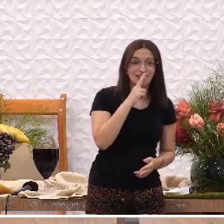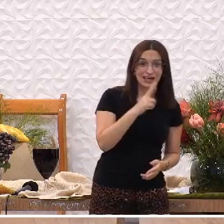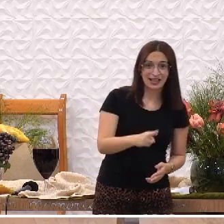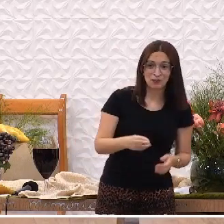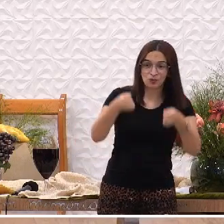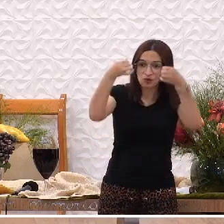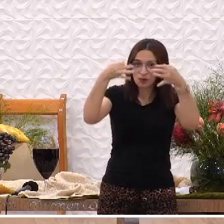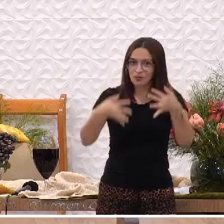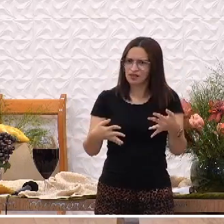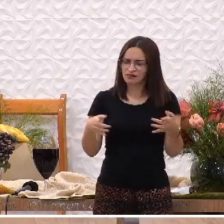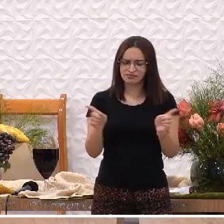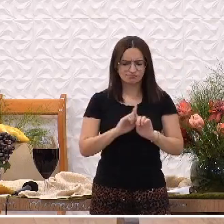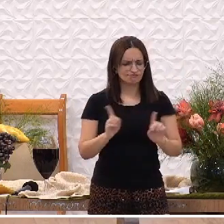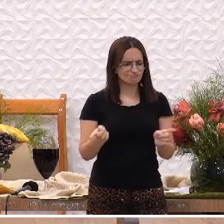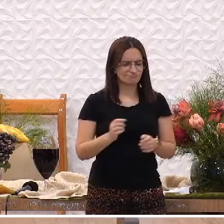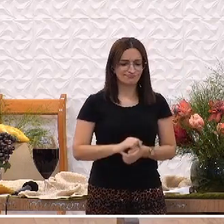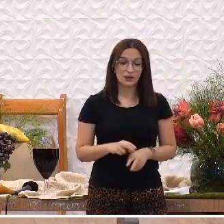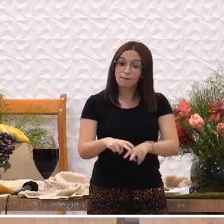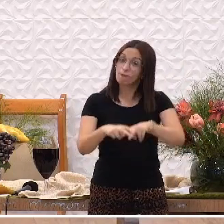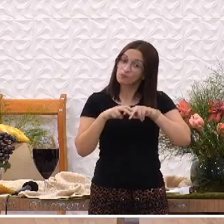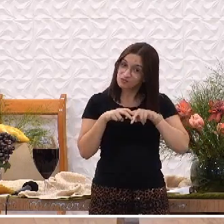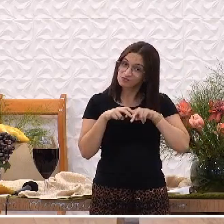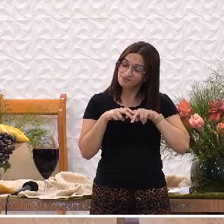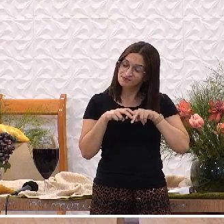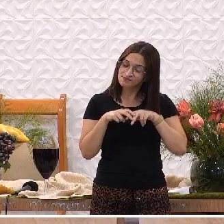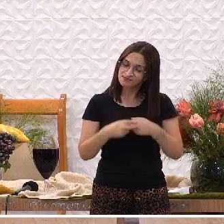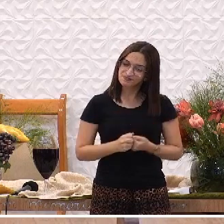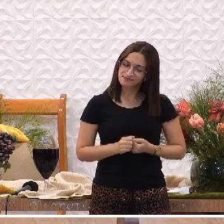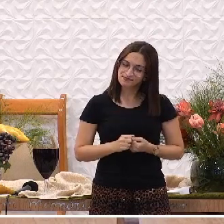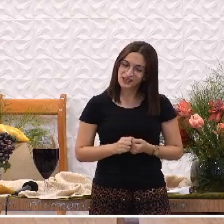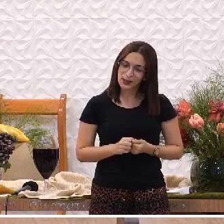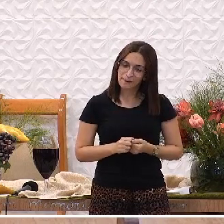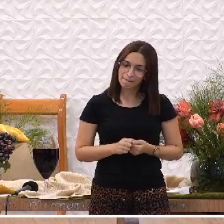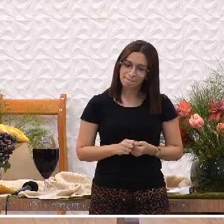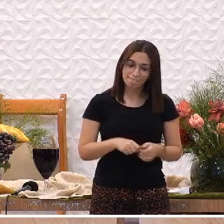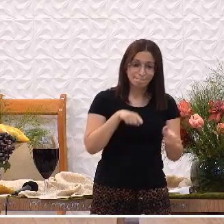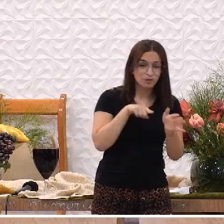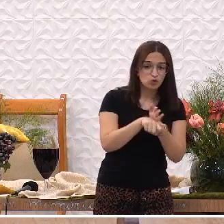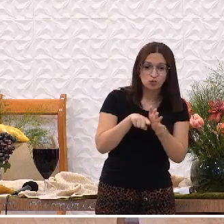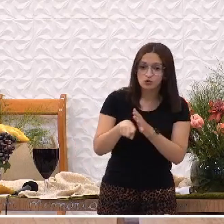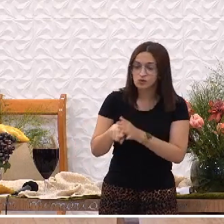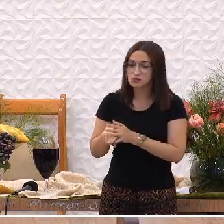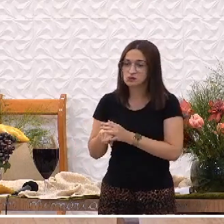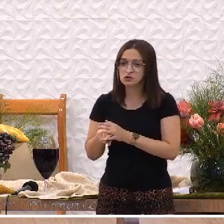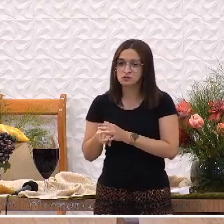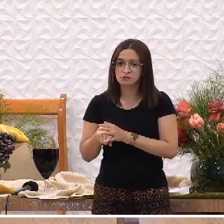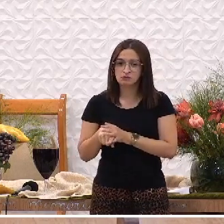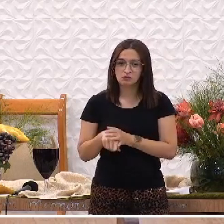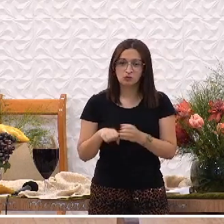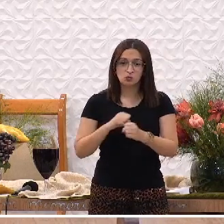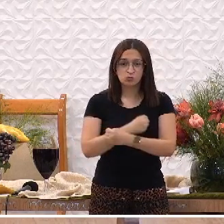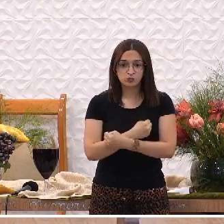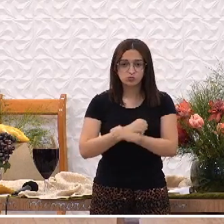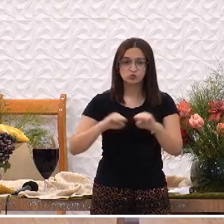completa. E por isso é uma pergunta que é impossível de esgotar em um momento só, em uma noite